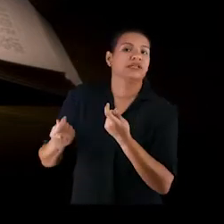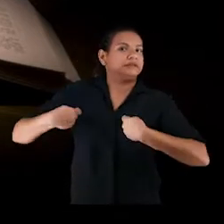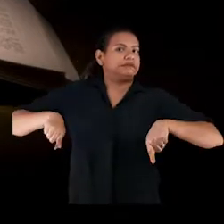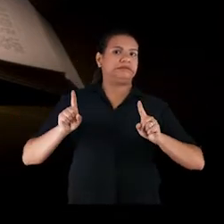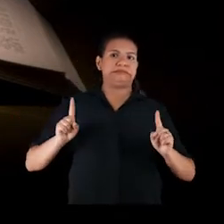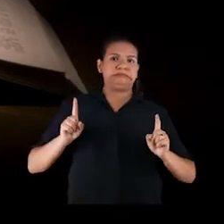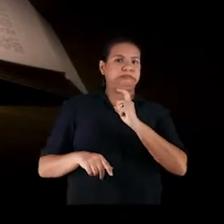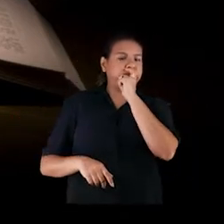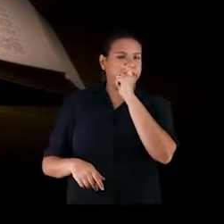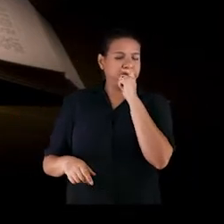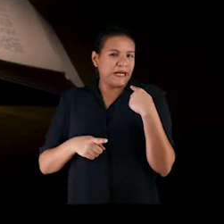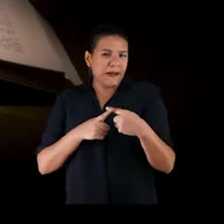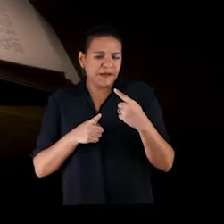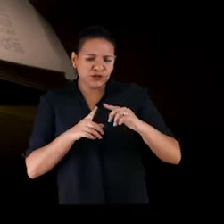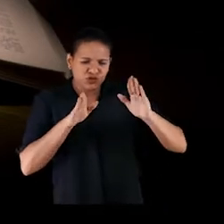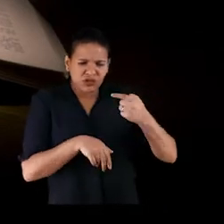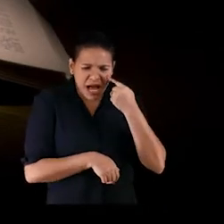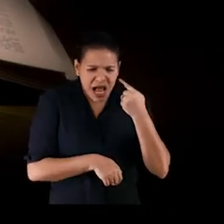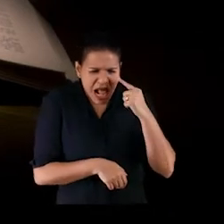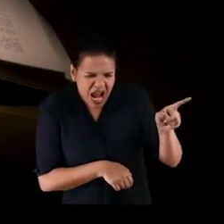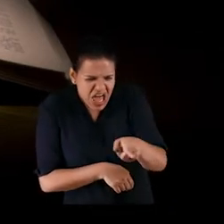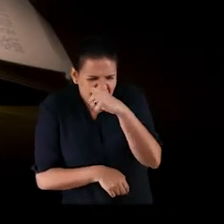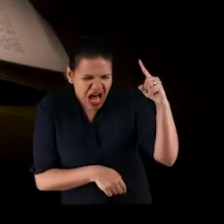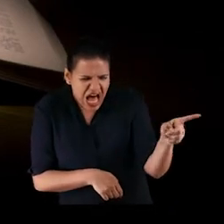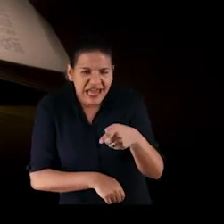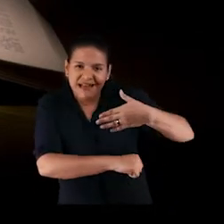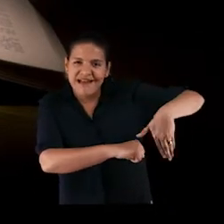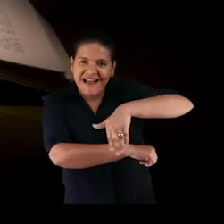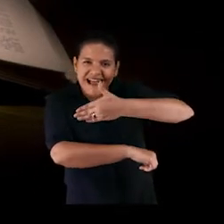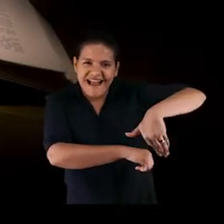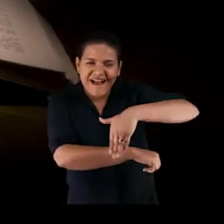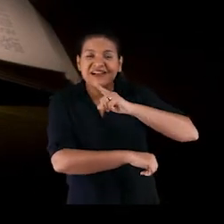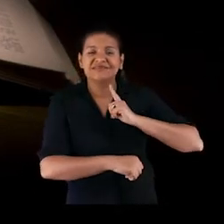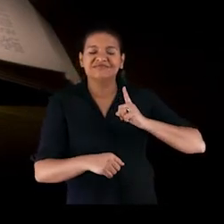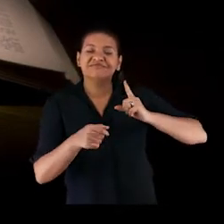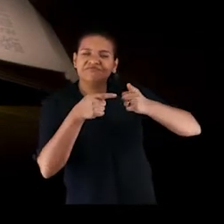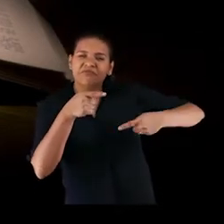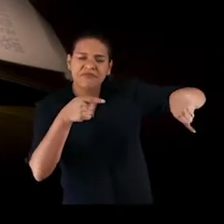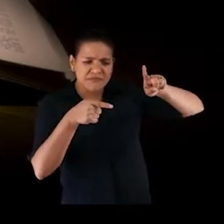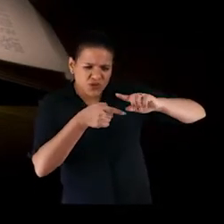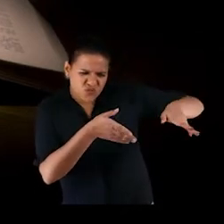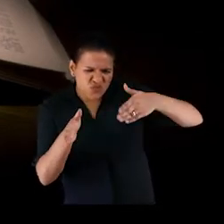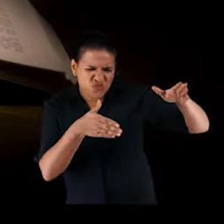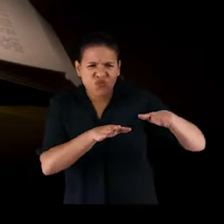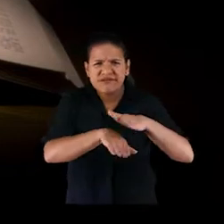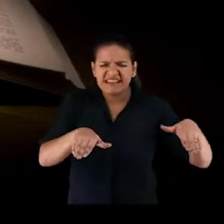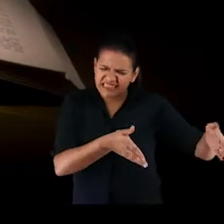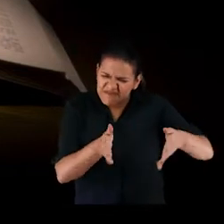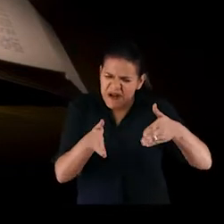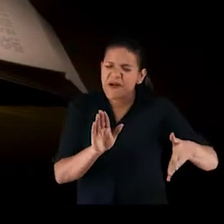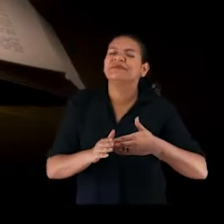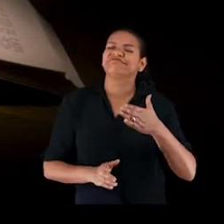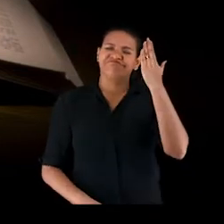janela, via a meninada carregando os pneus pretos rumo às águas paradas da baía, ele sabia, o dia